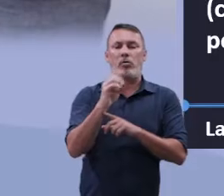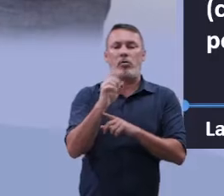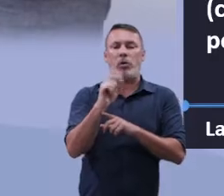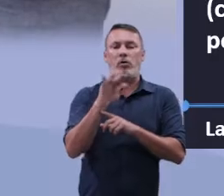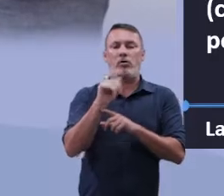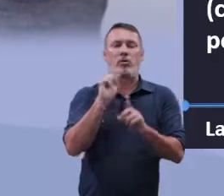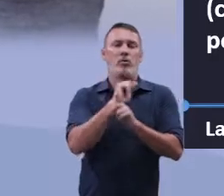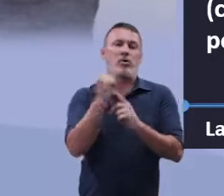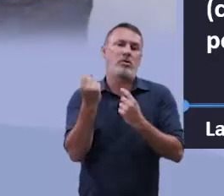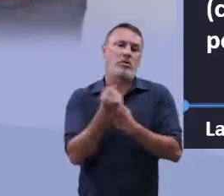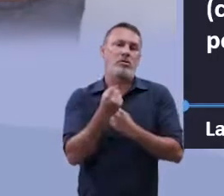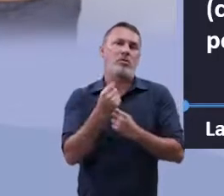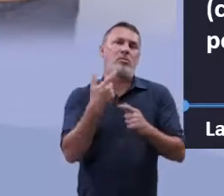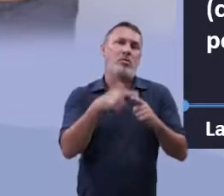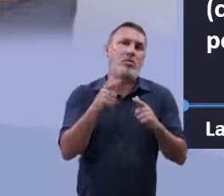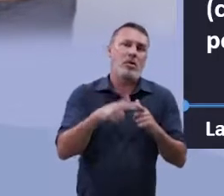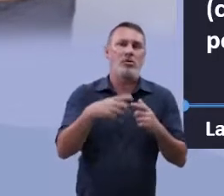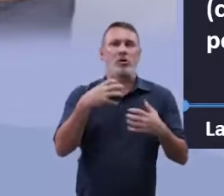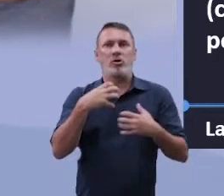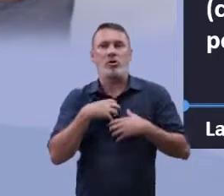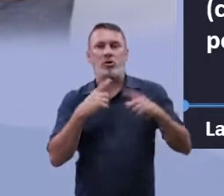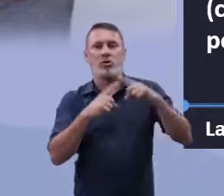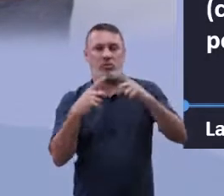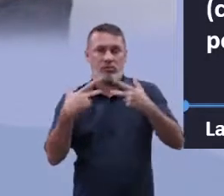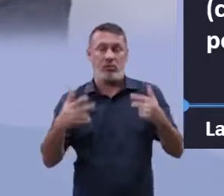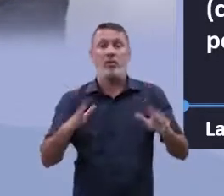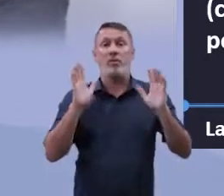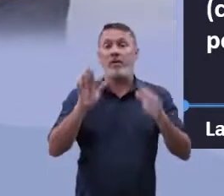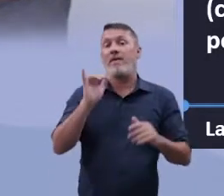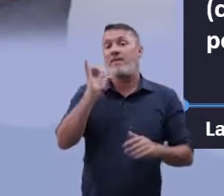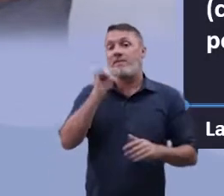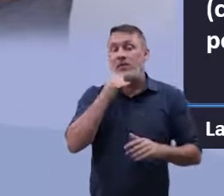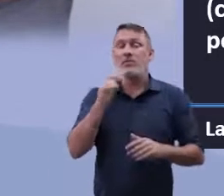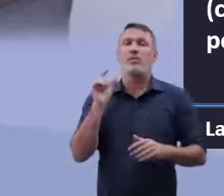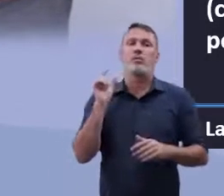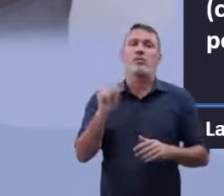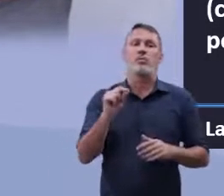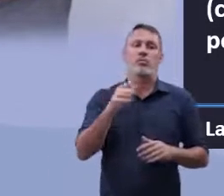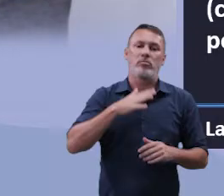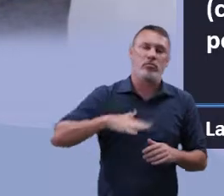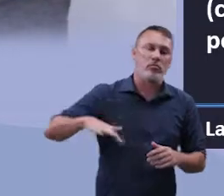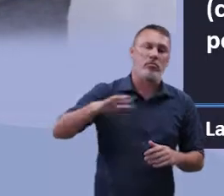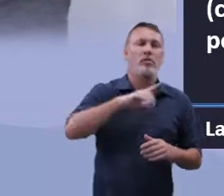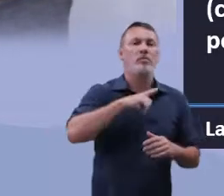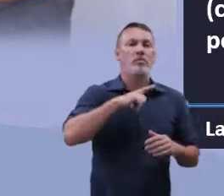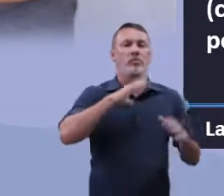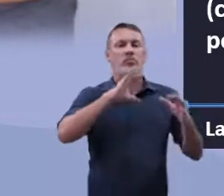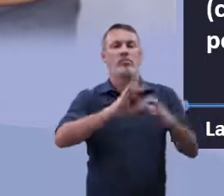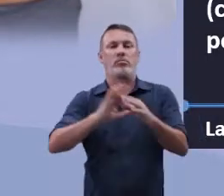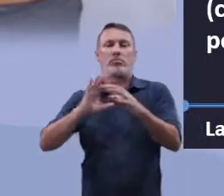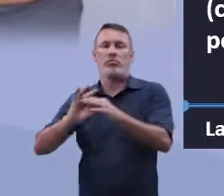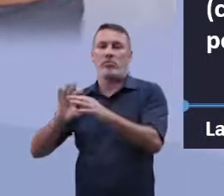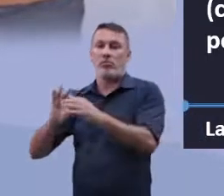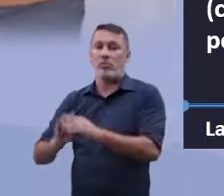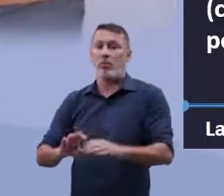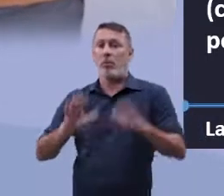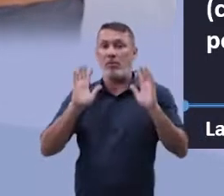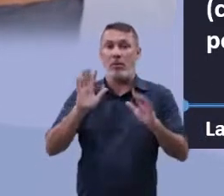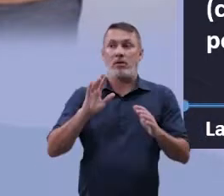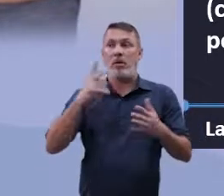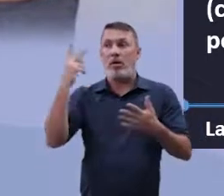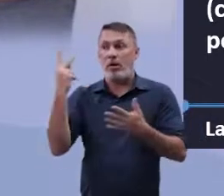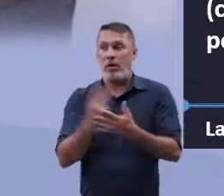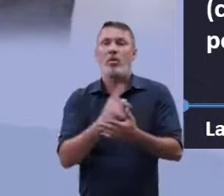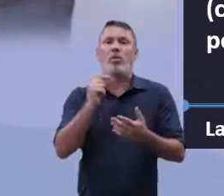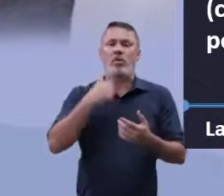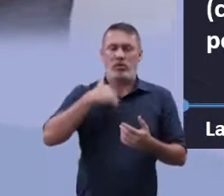problemas, mas que, infelizmente, estão ligadas ali. Mas nesse caso, eu entendo, meu aluno, que nós temos outros